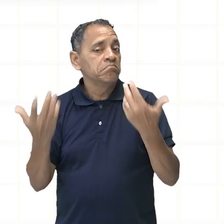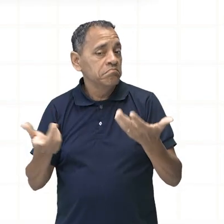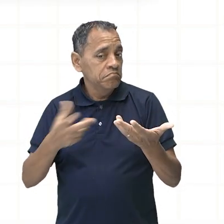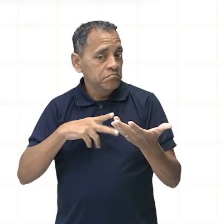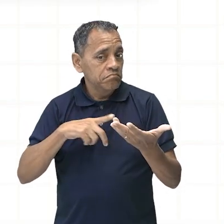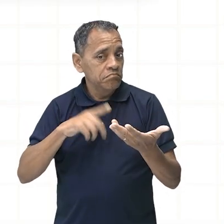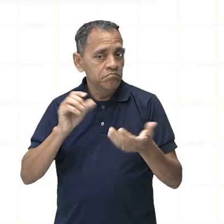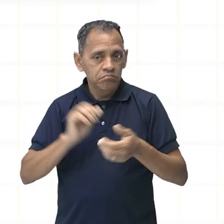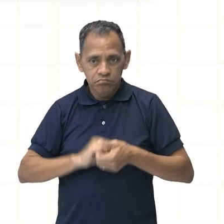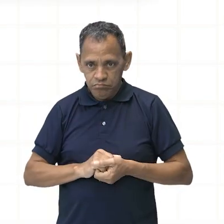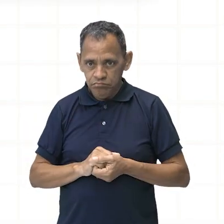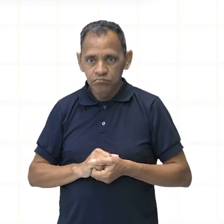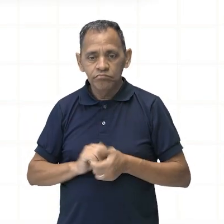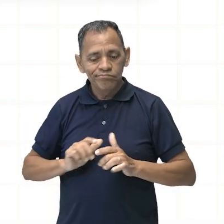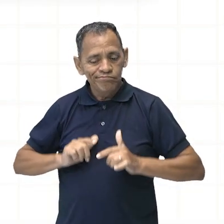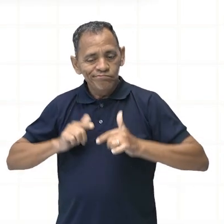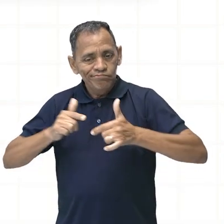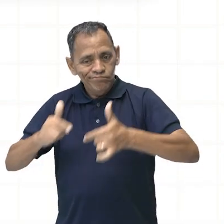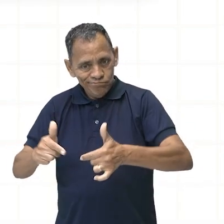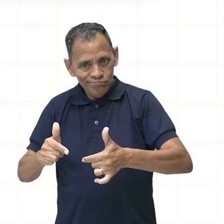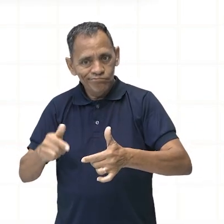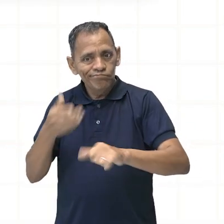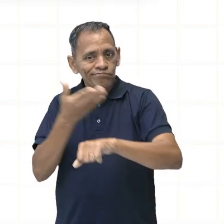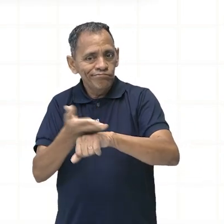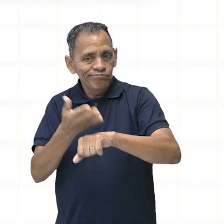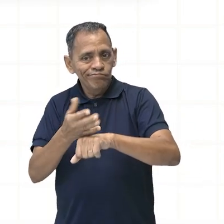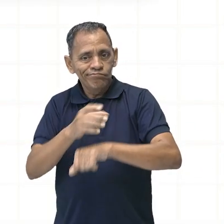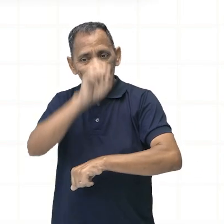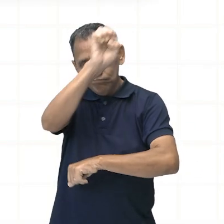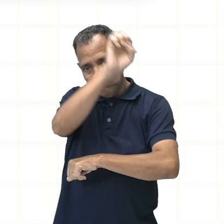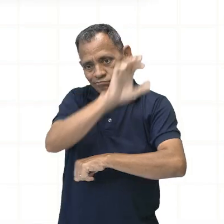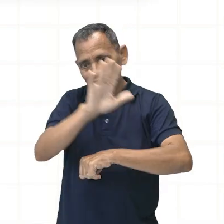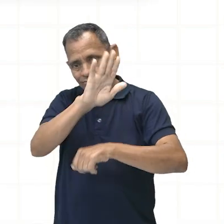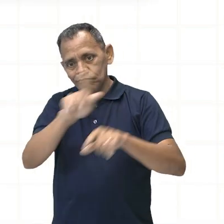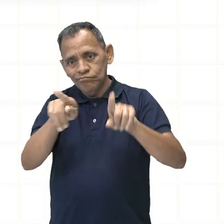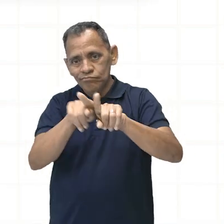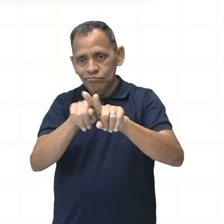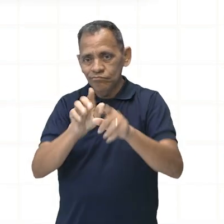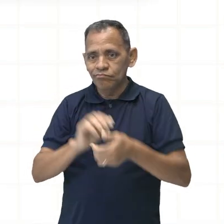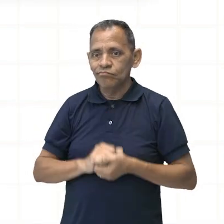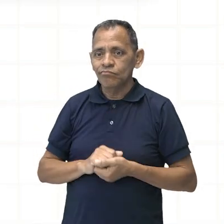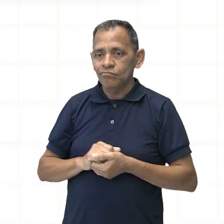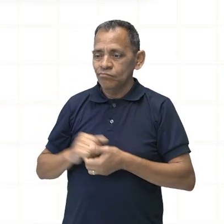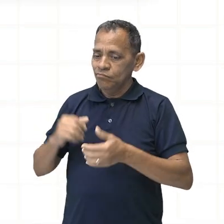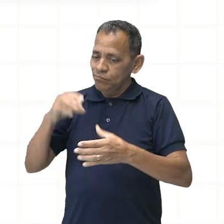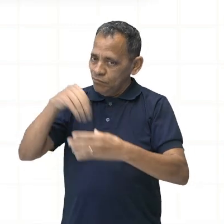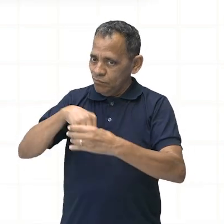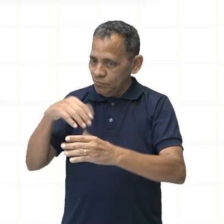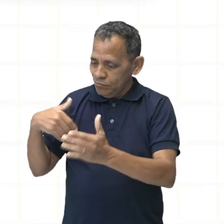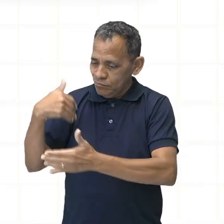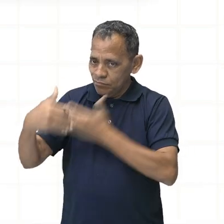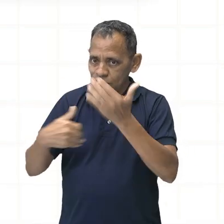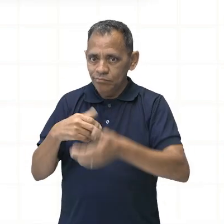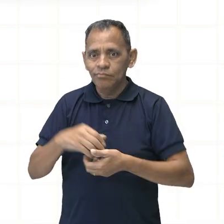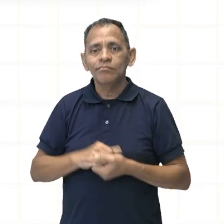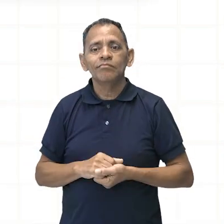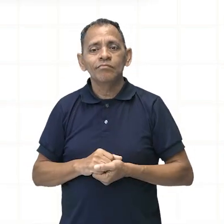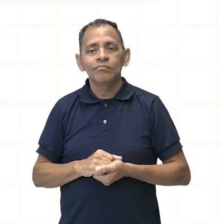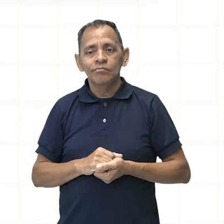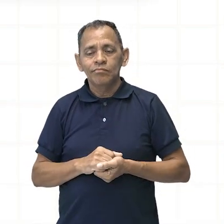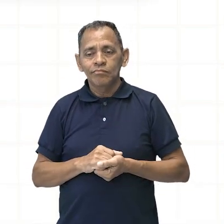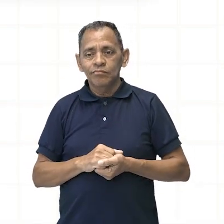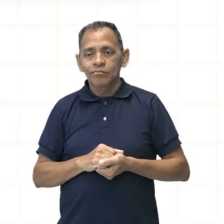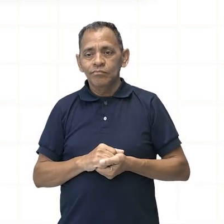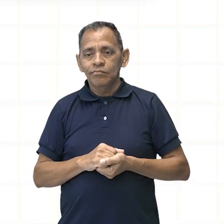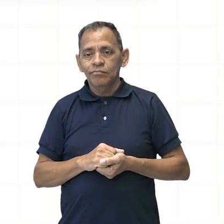tem dessas ações feitas ali pelos europeus dentro desse processo de neocolonialismo.